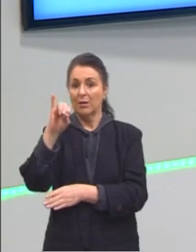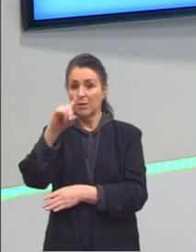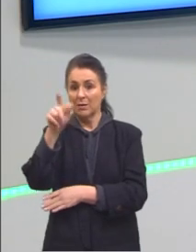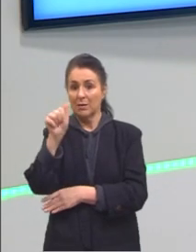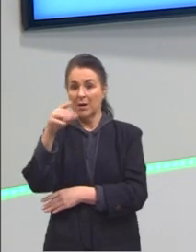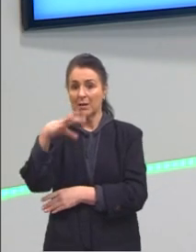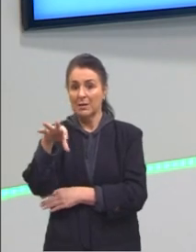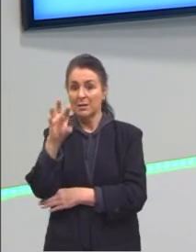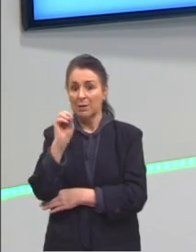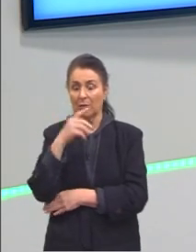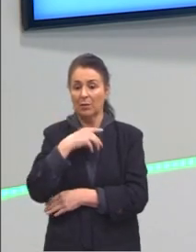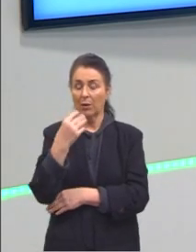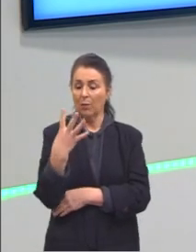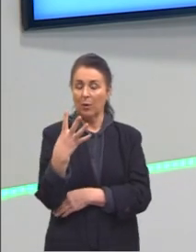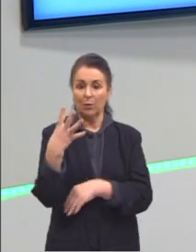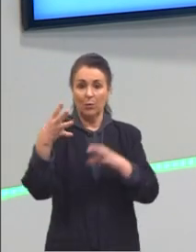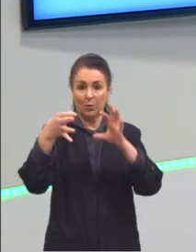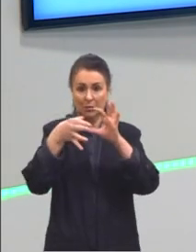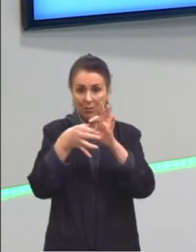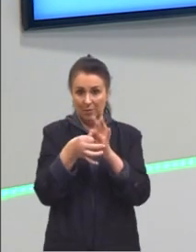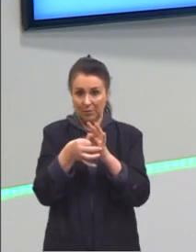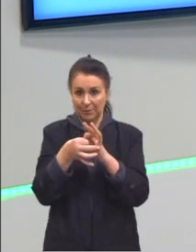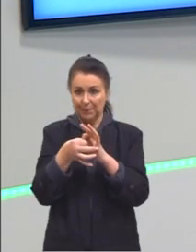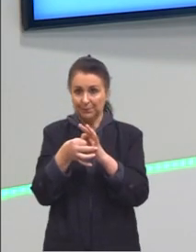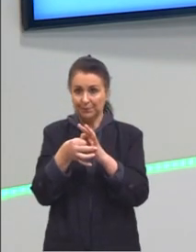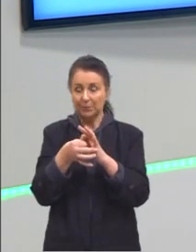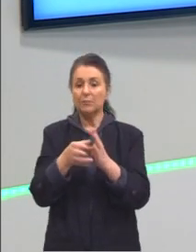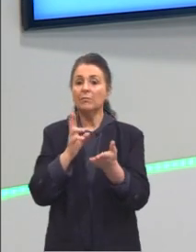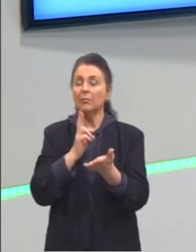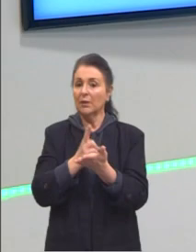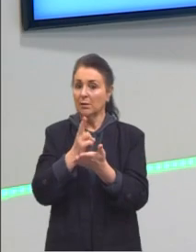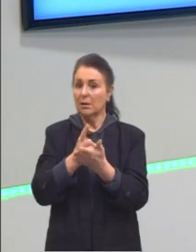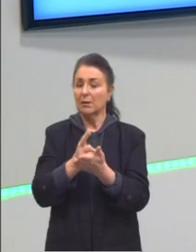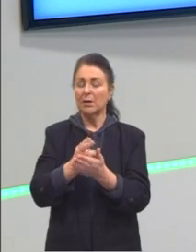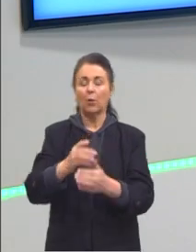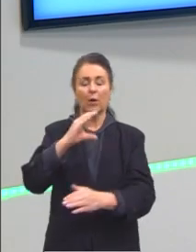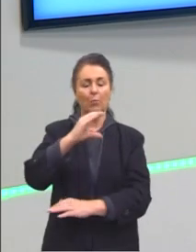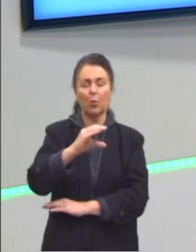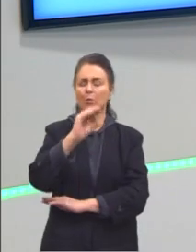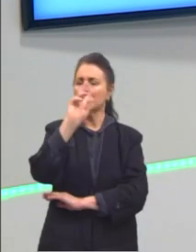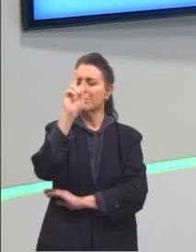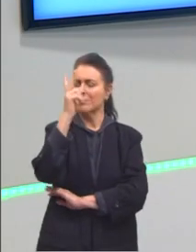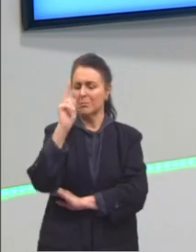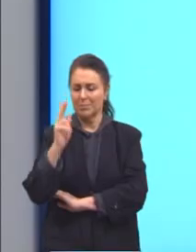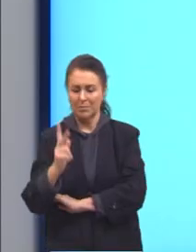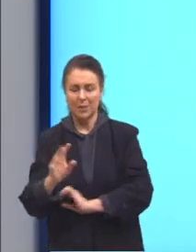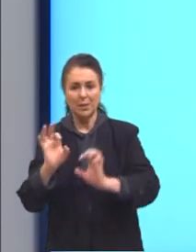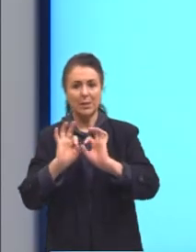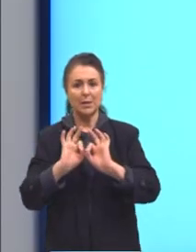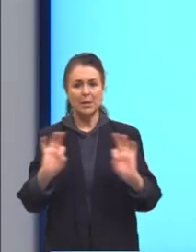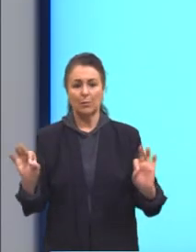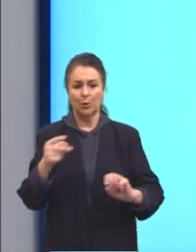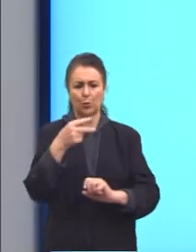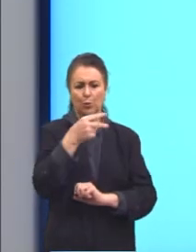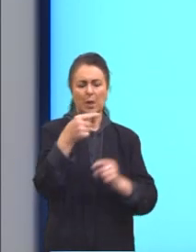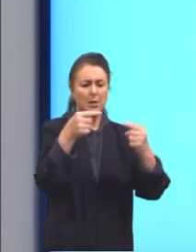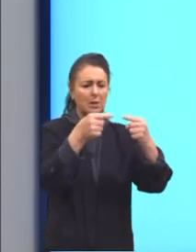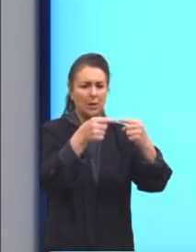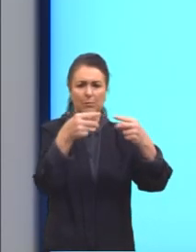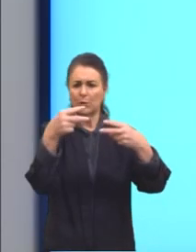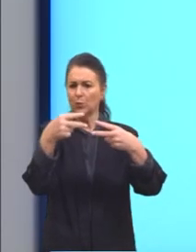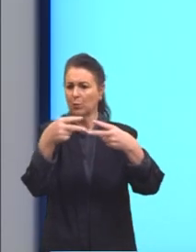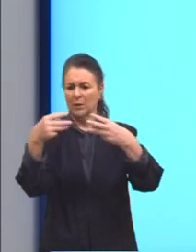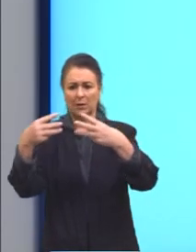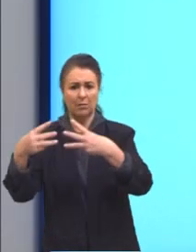a Eu tenho quatro ligações sempre vão ter as quatro ligações ou simples ou com dupla ou considerando uma